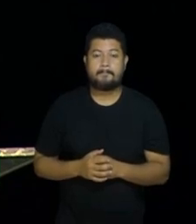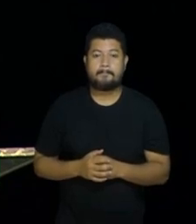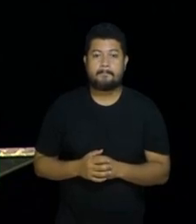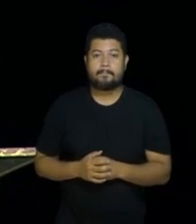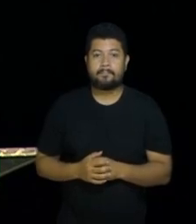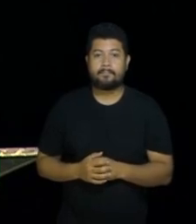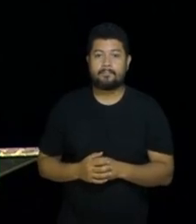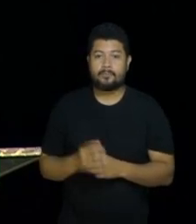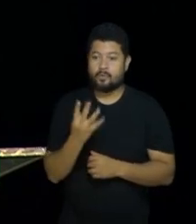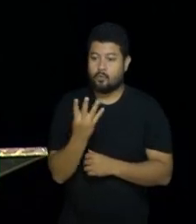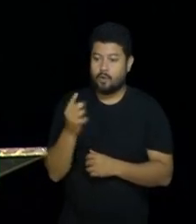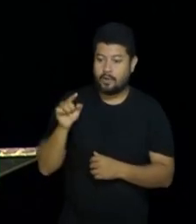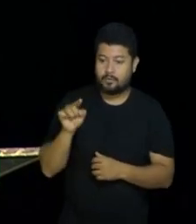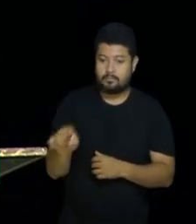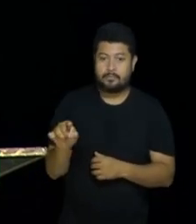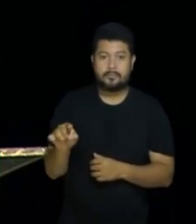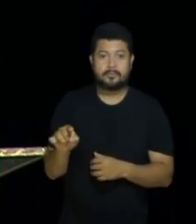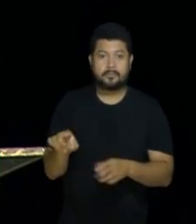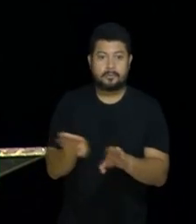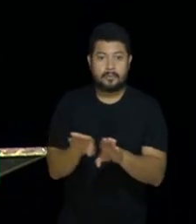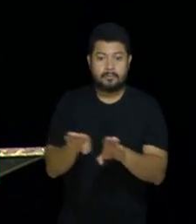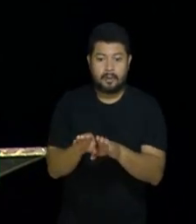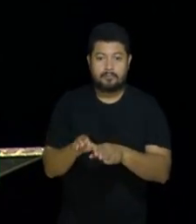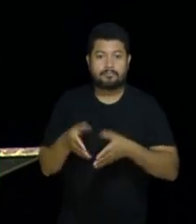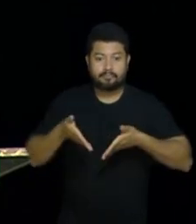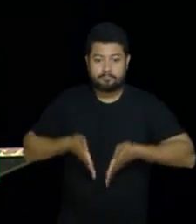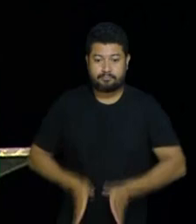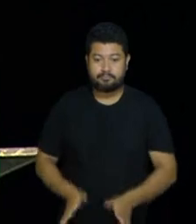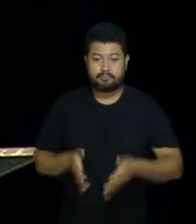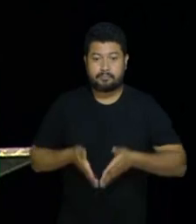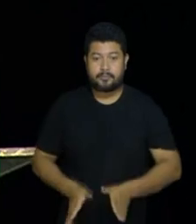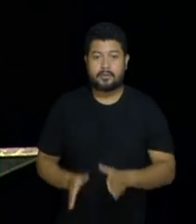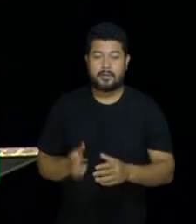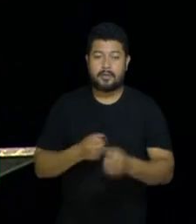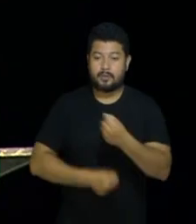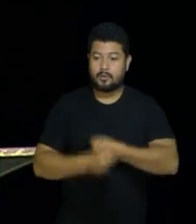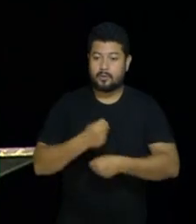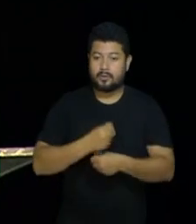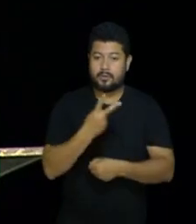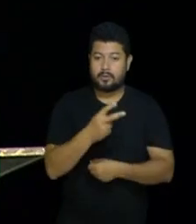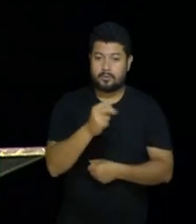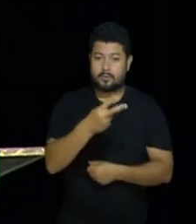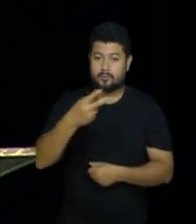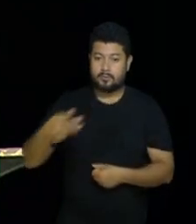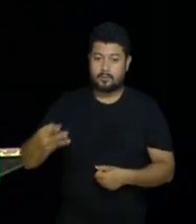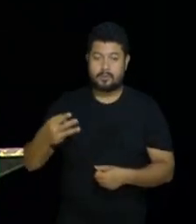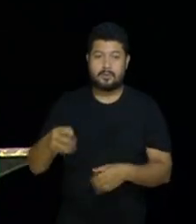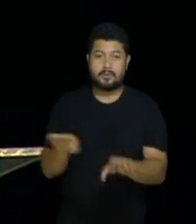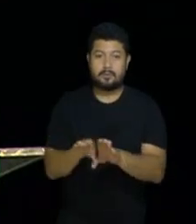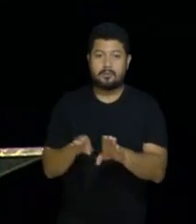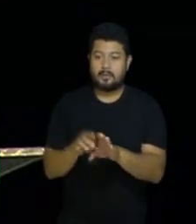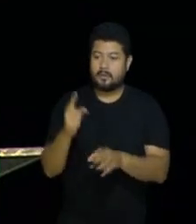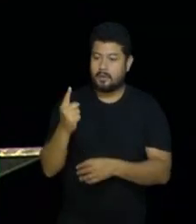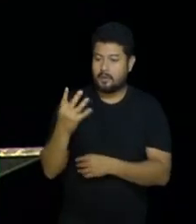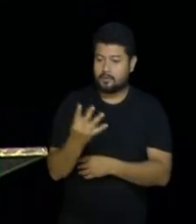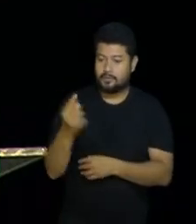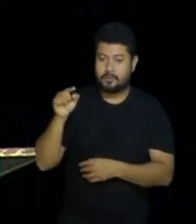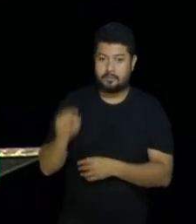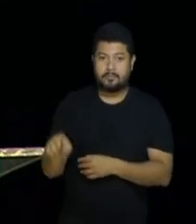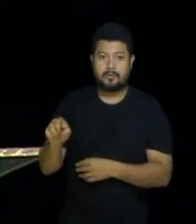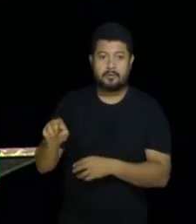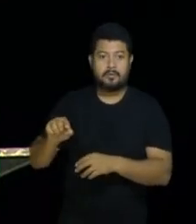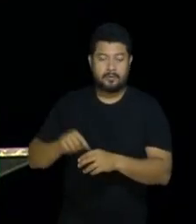4 mil partos durante o ano de 2023, mais de 14 mil sessões de quimioterapia durante o